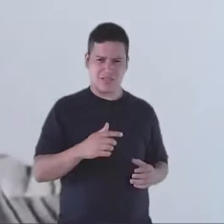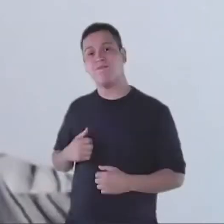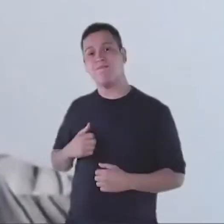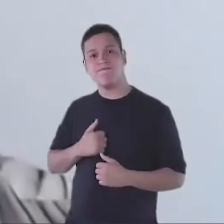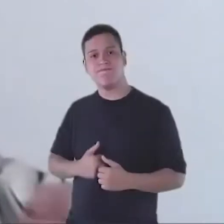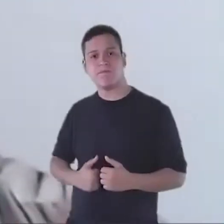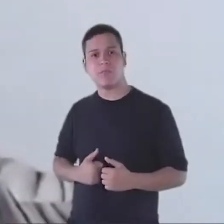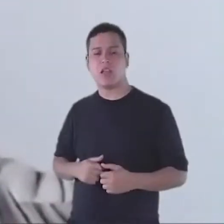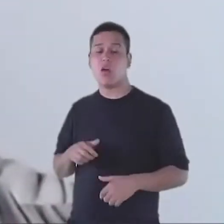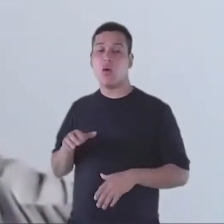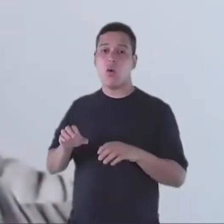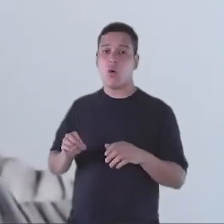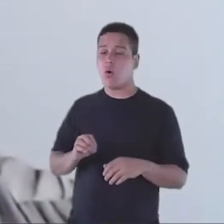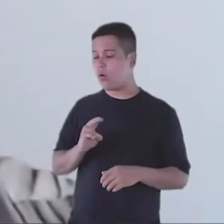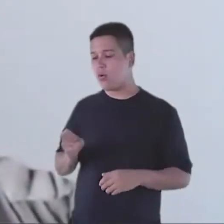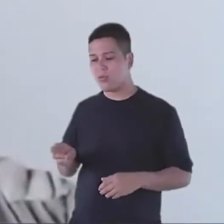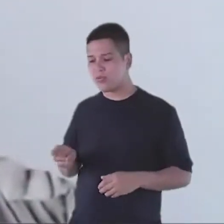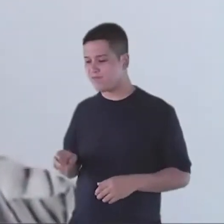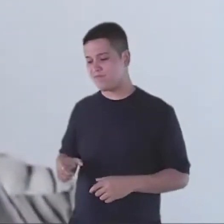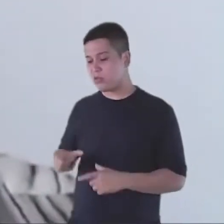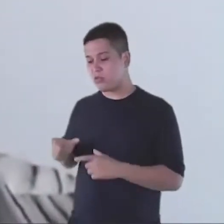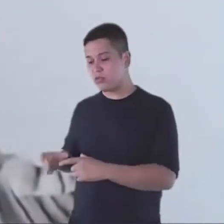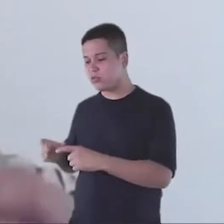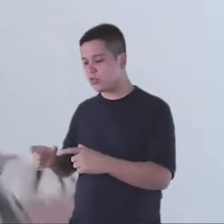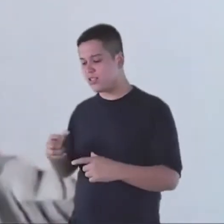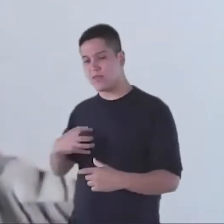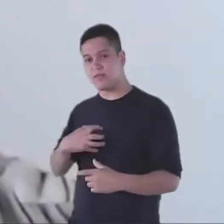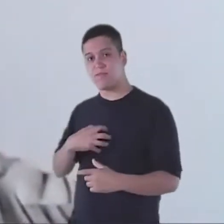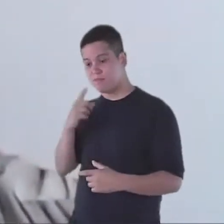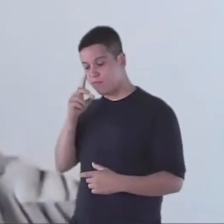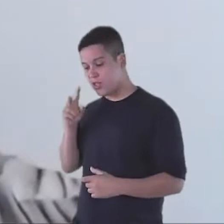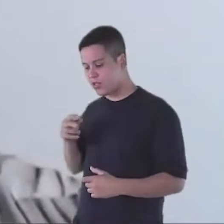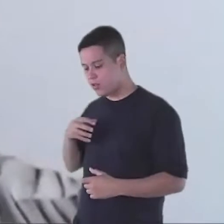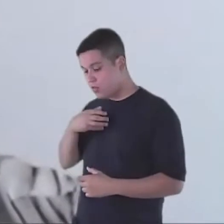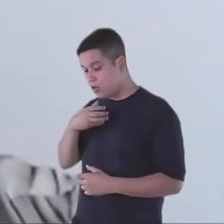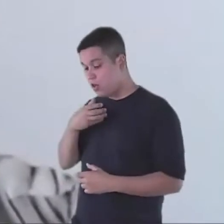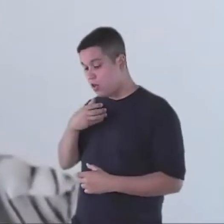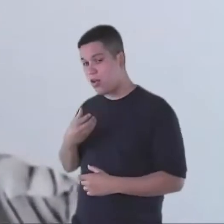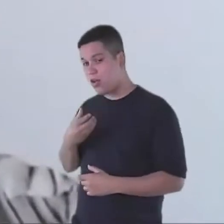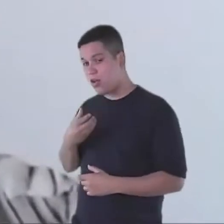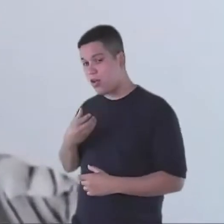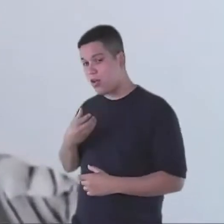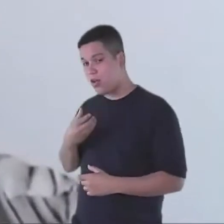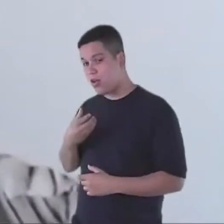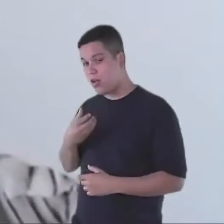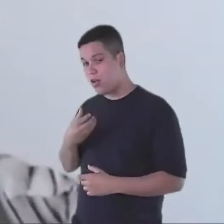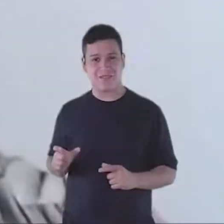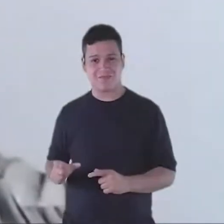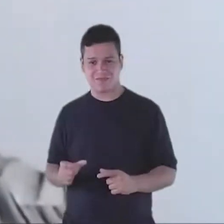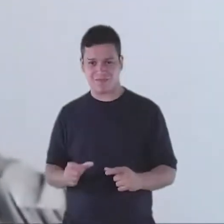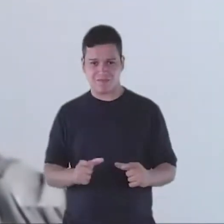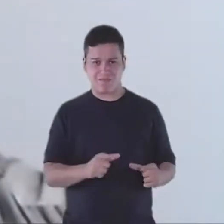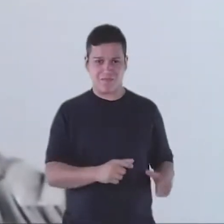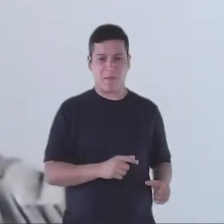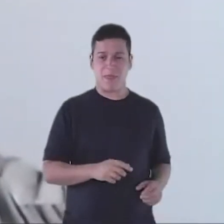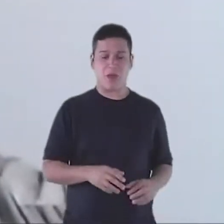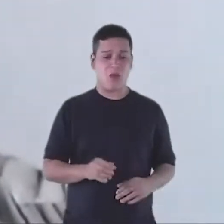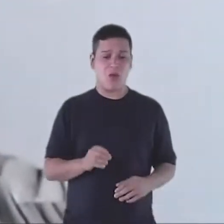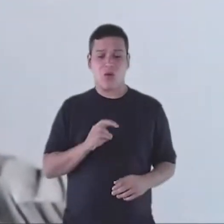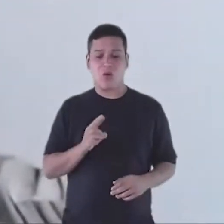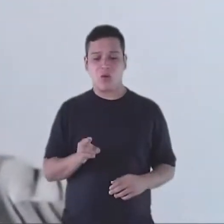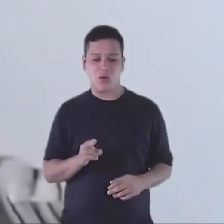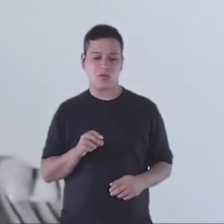lugar, dejetos de lugar, sossobros de lugar, restos mortais